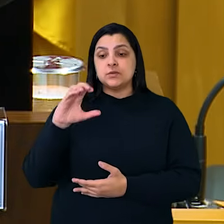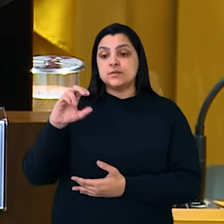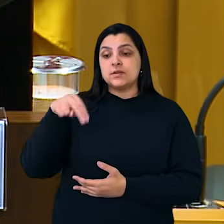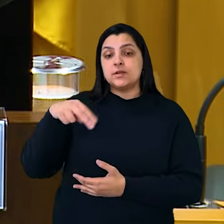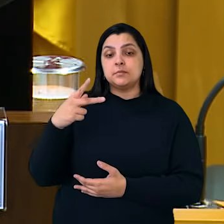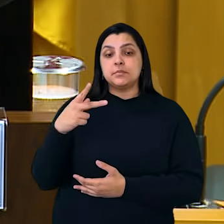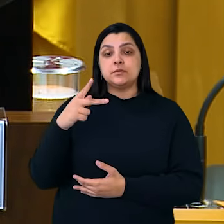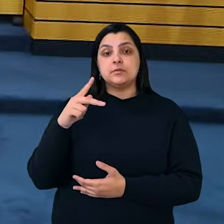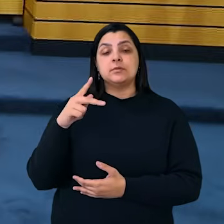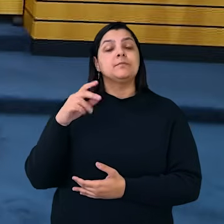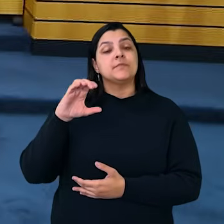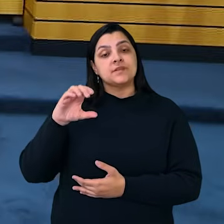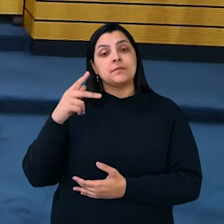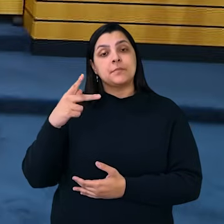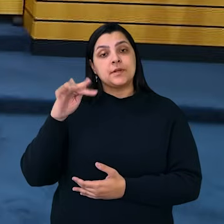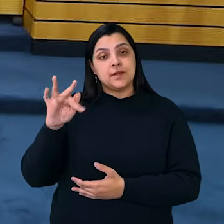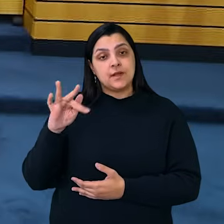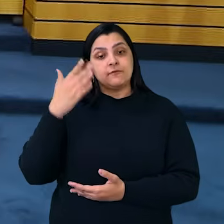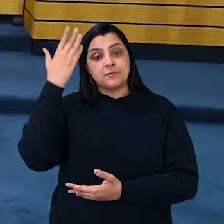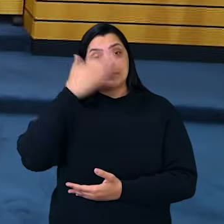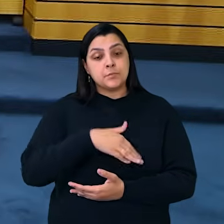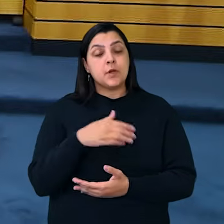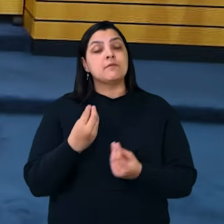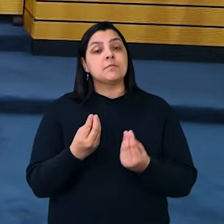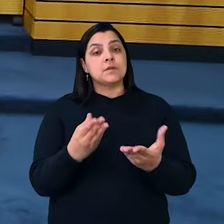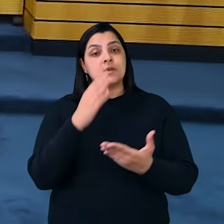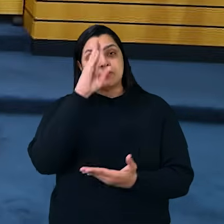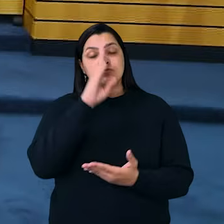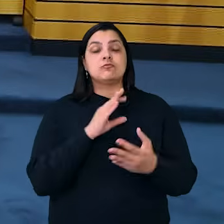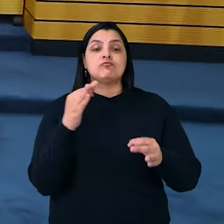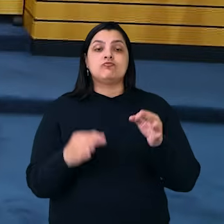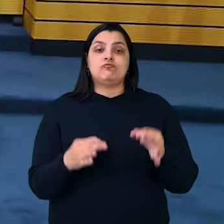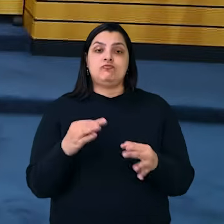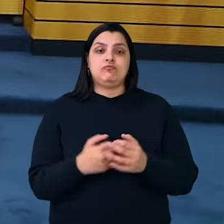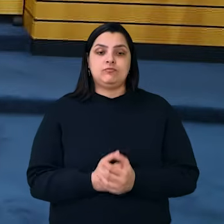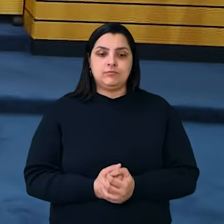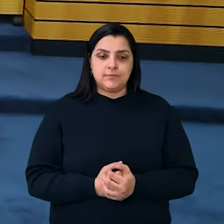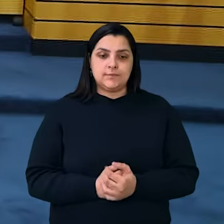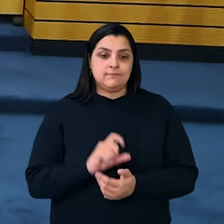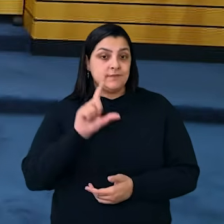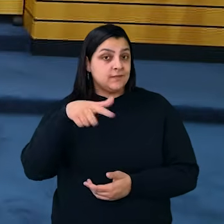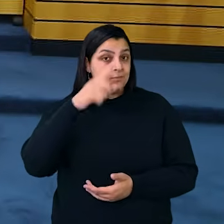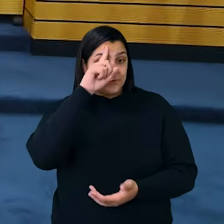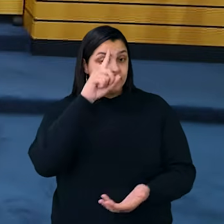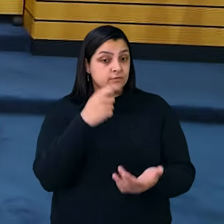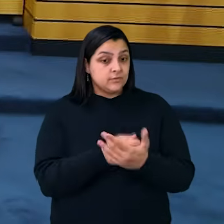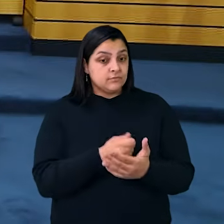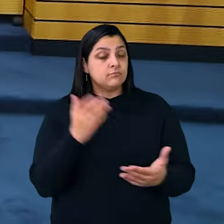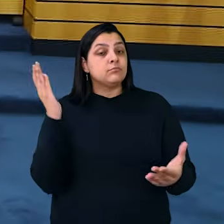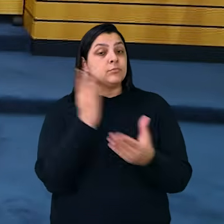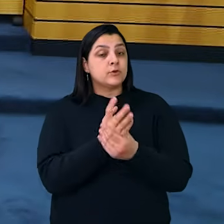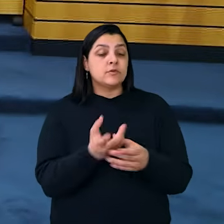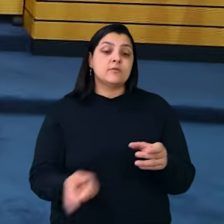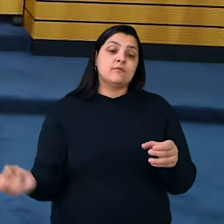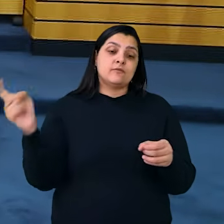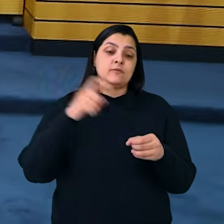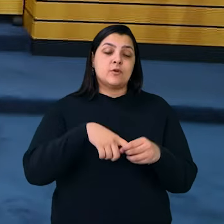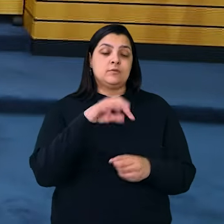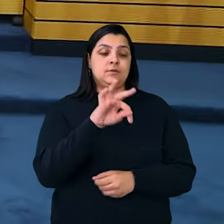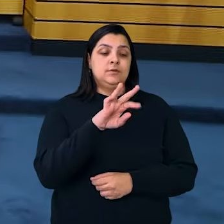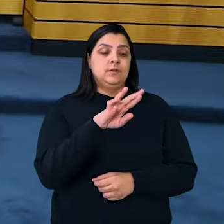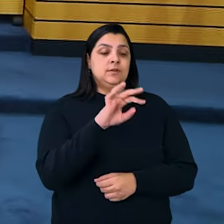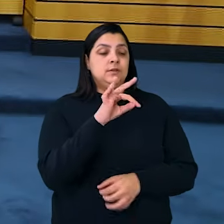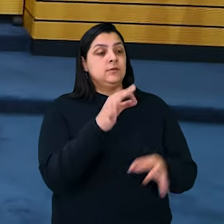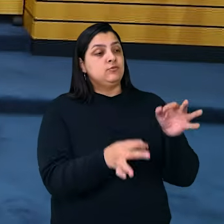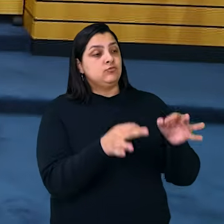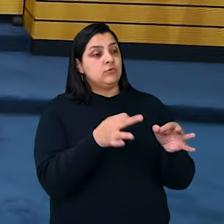física sob as penas da lei como prova para obter a gratuidade de justiça. Após a decisão, o processo retornou ao